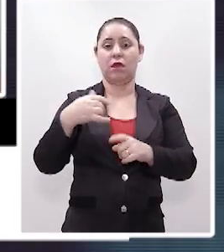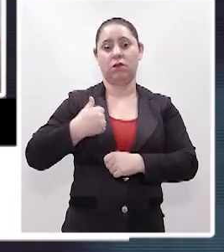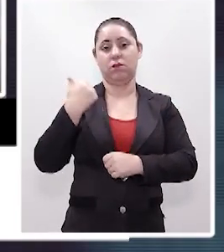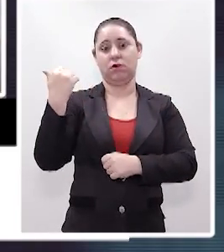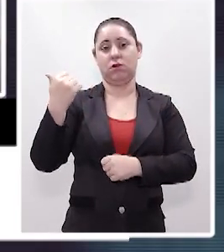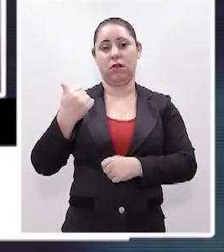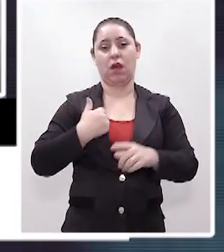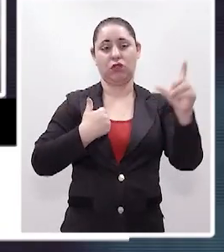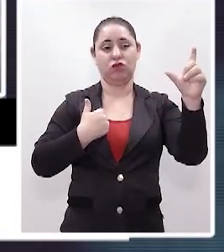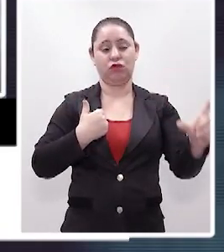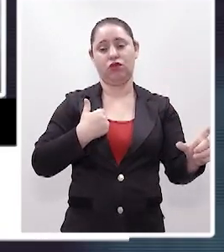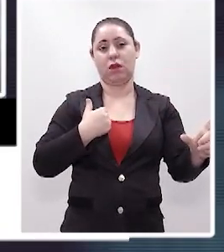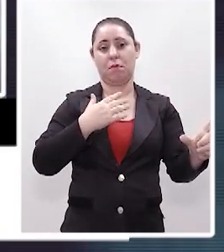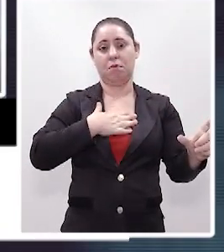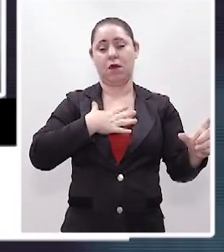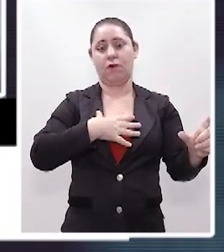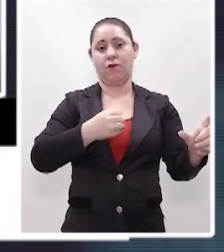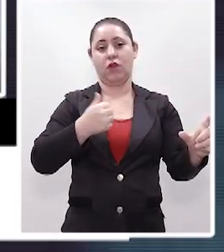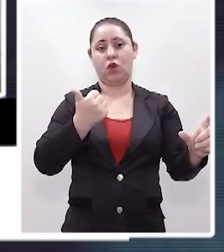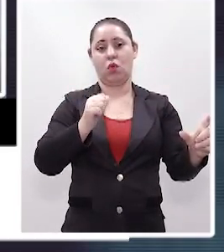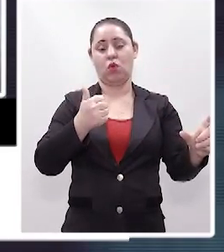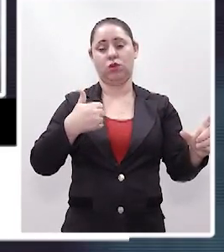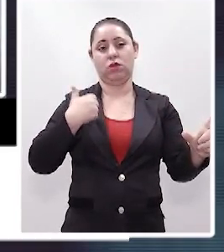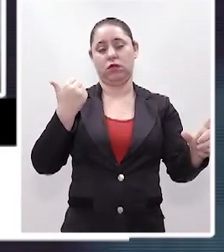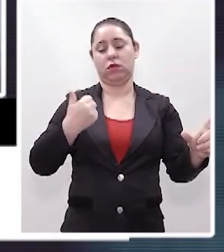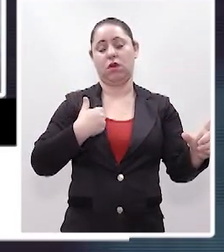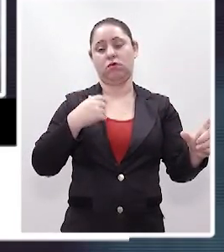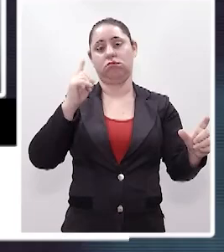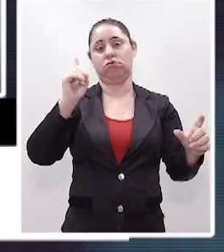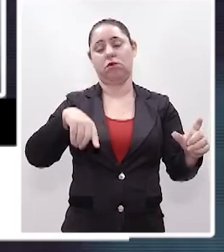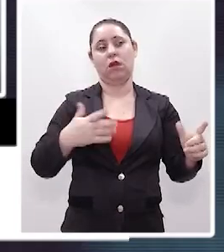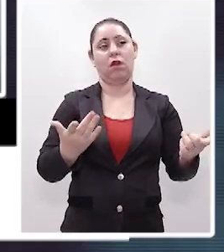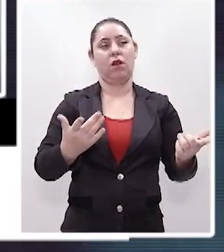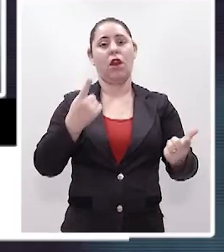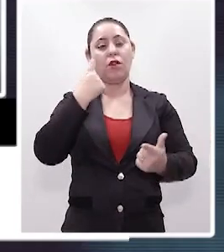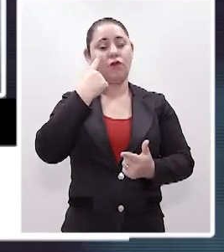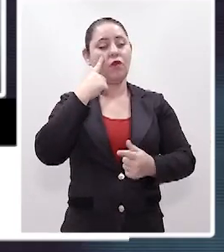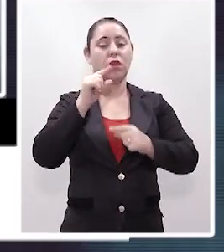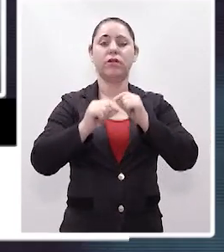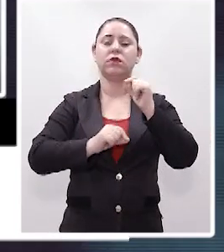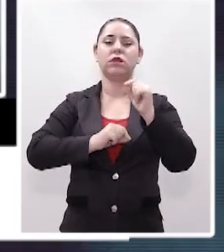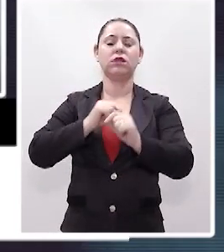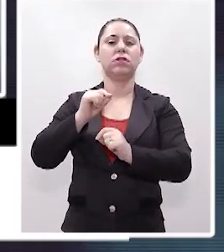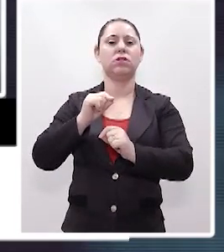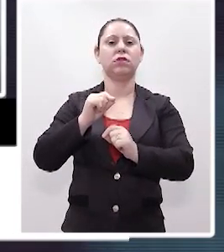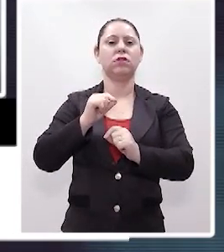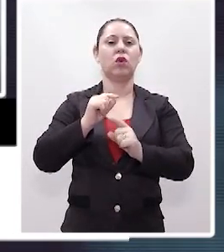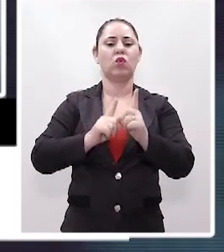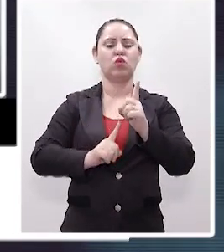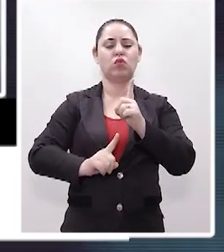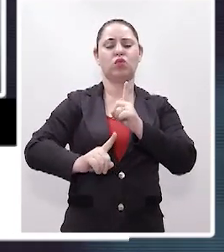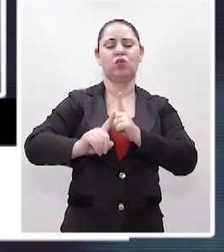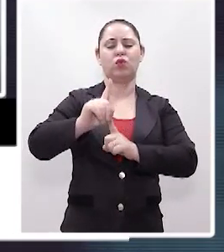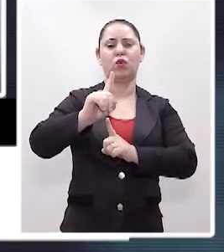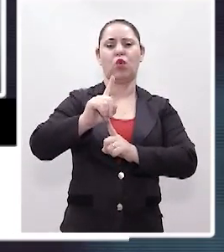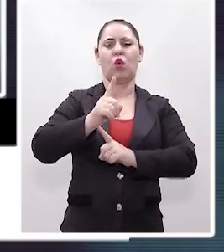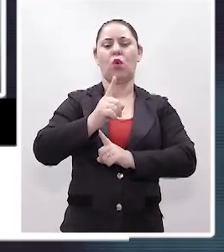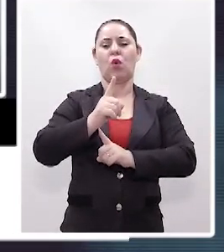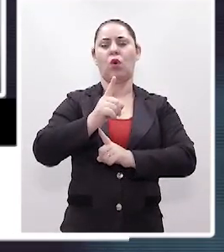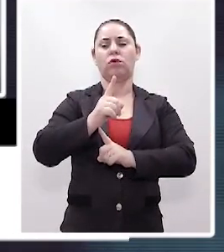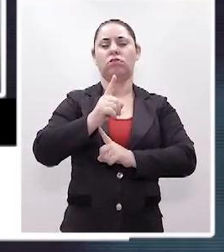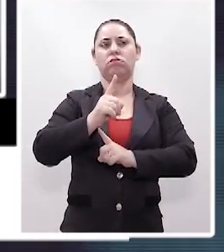faixa etária dos nossos filhos, a minha filha tem 11 anos, você vê que o índice, né,